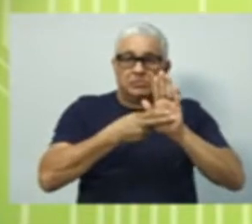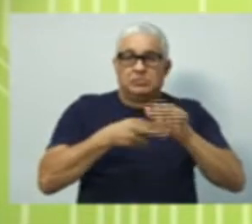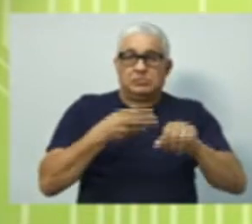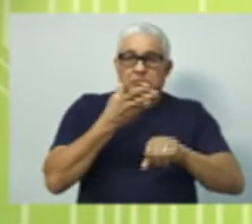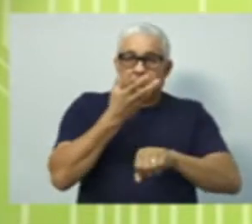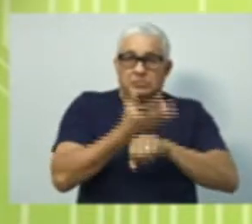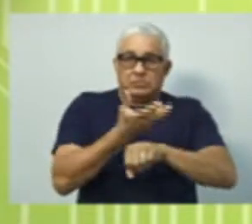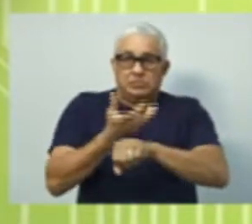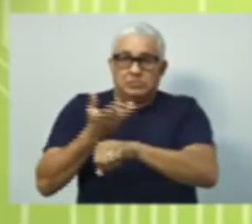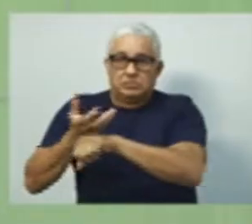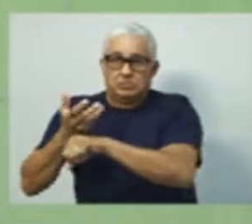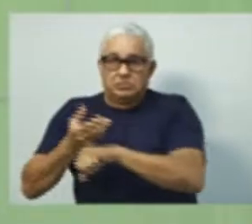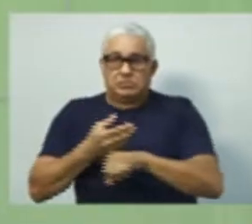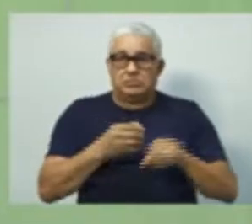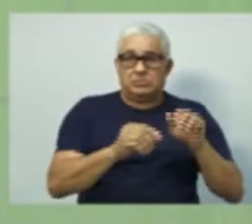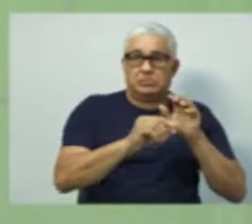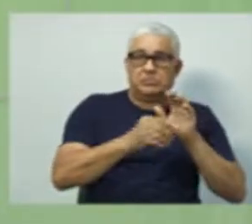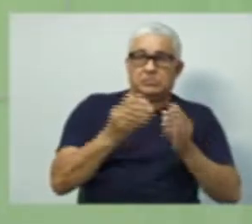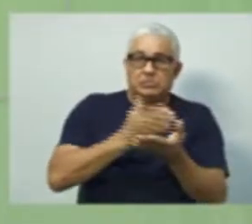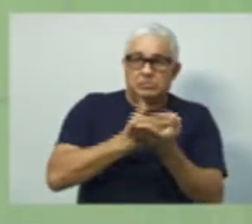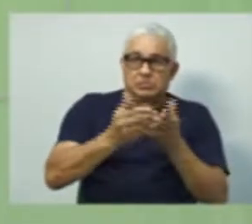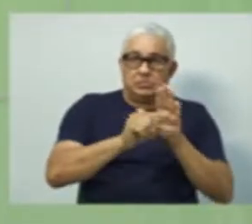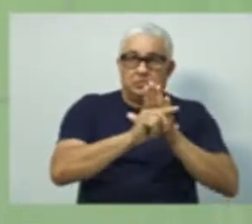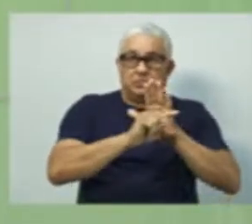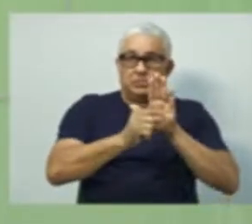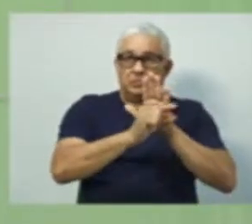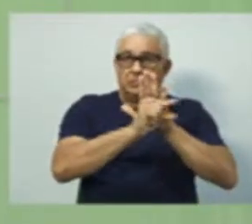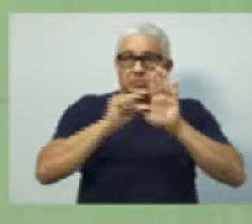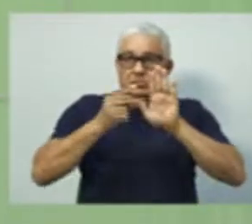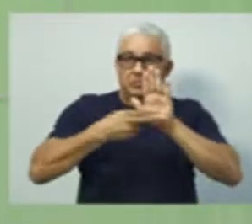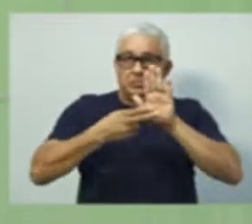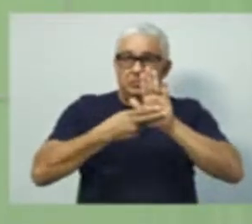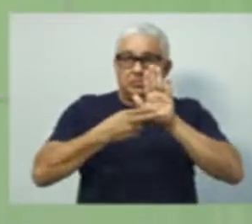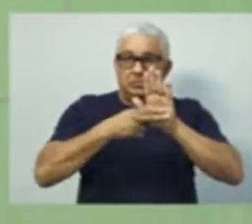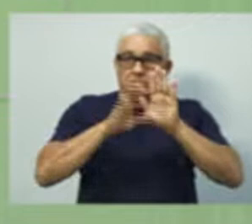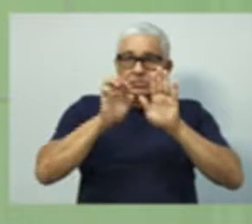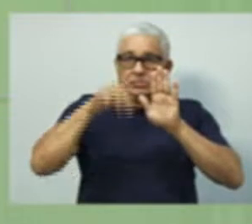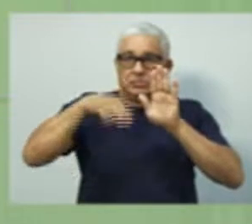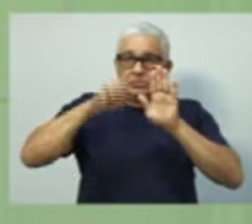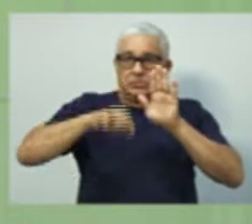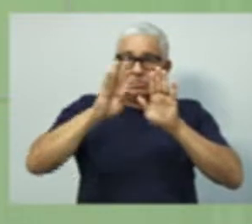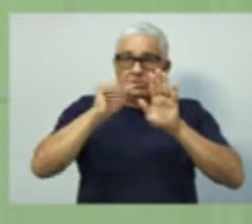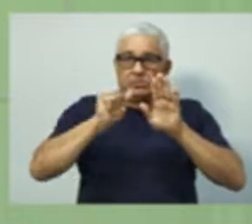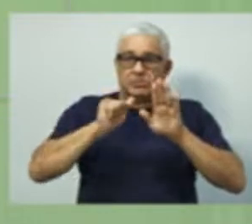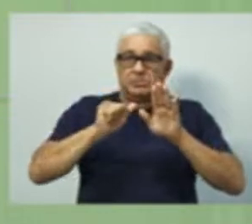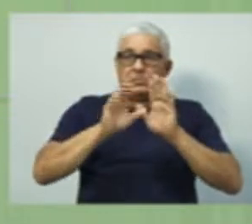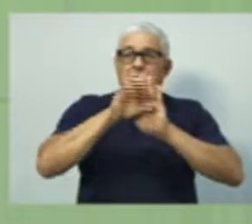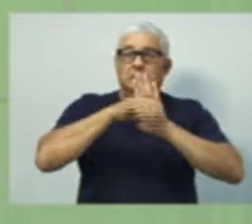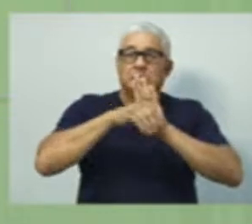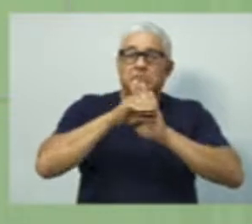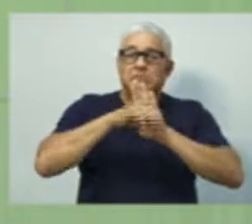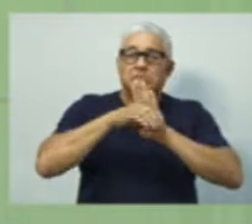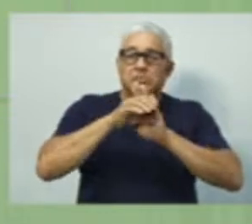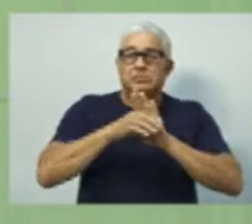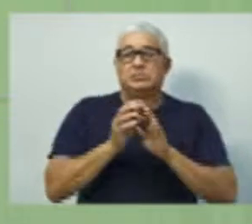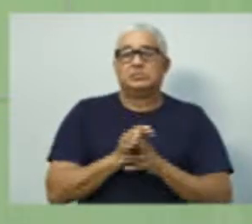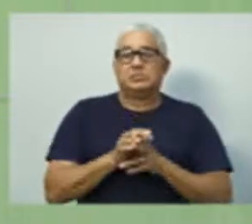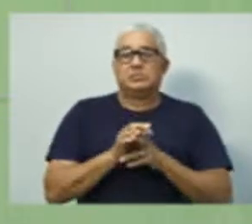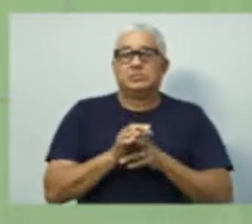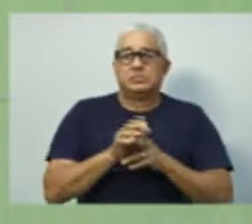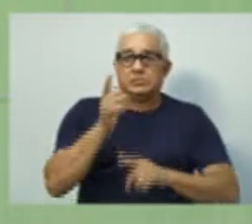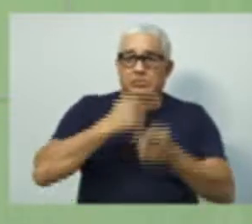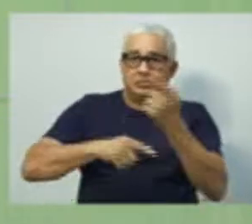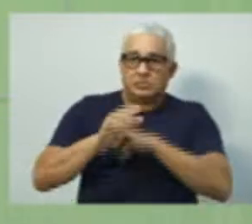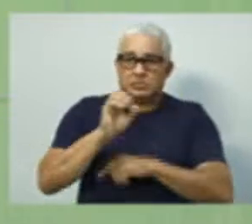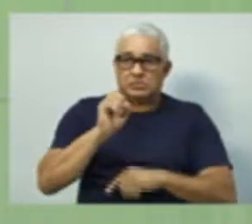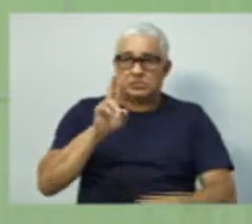Vamos começar com a ementa para a gente conhecer o que vamos ver daqui para frente. Vamos entender o conceito de gestão orçamentária, o